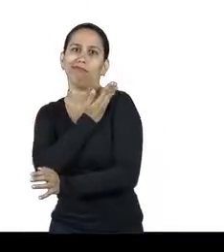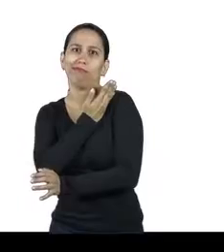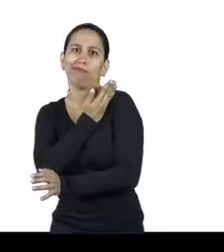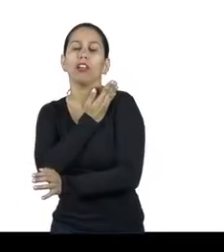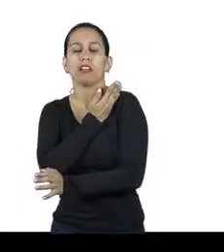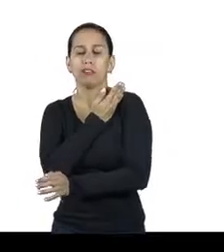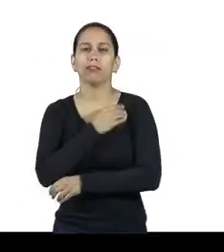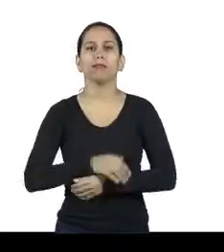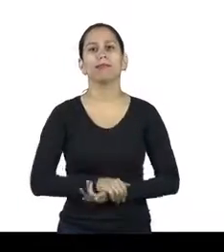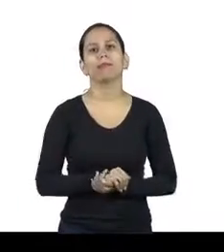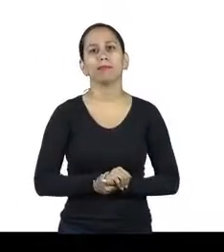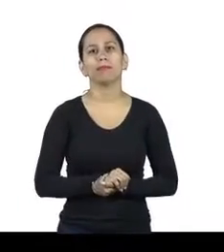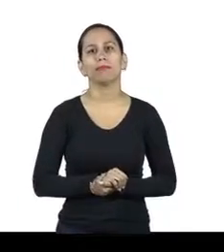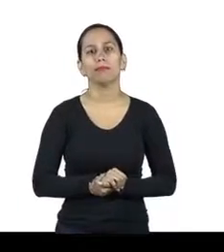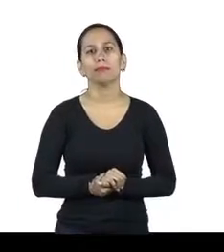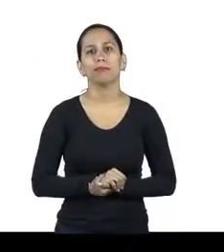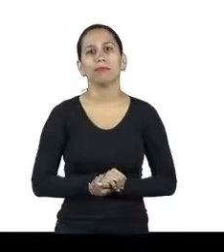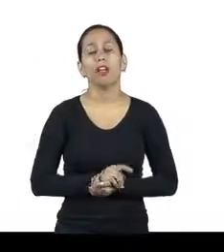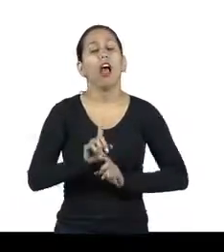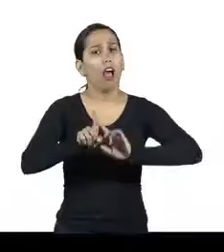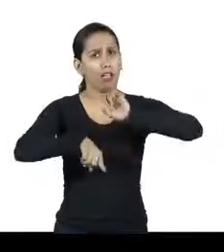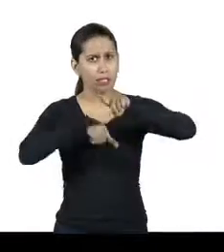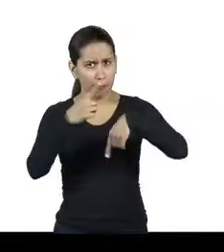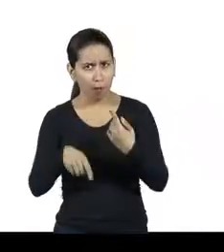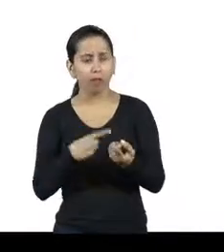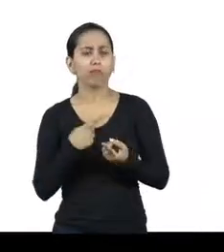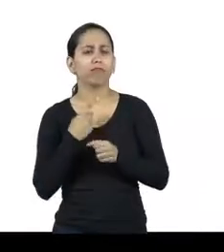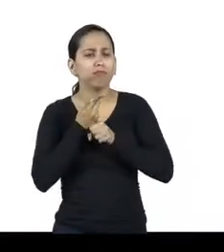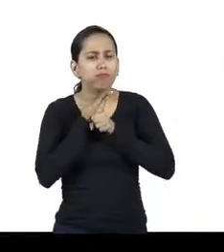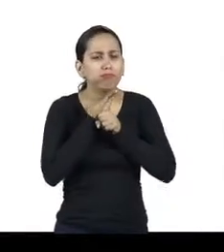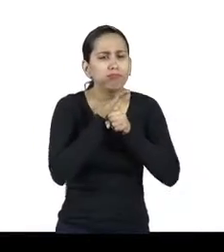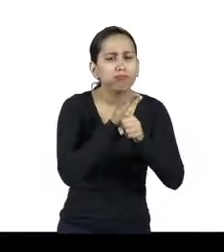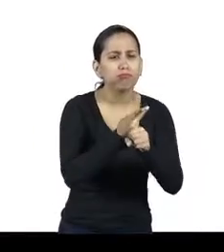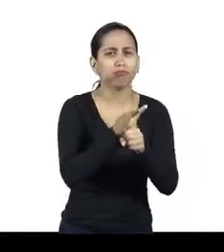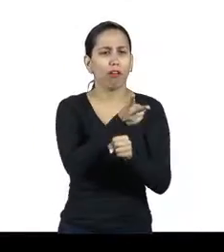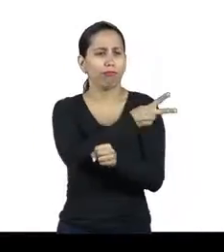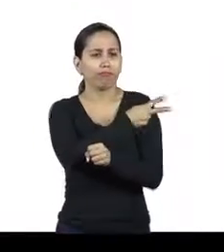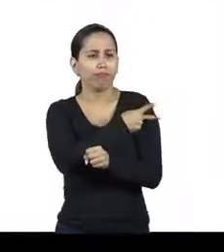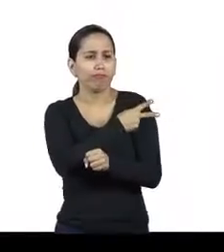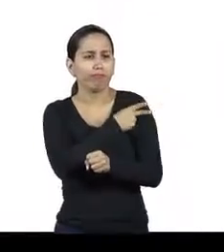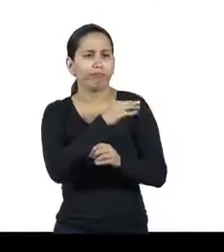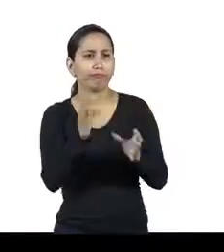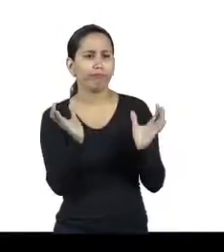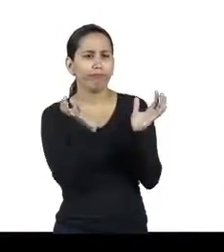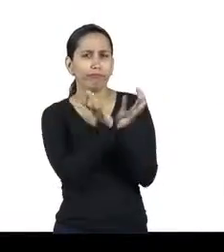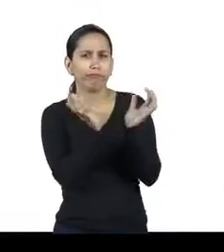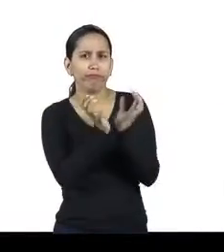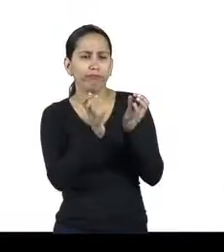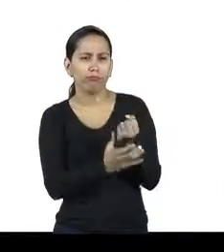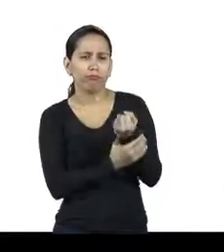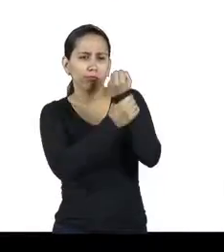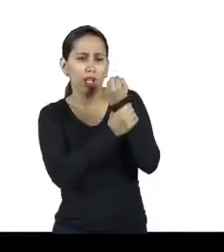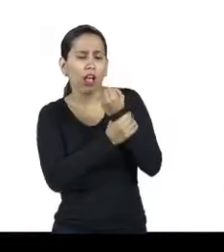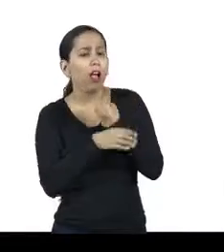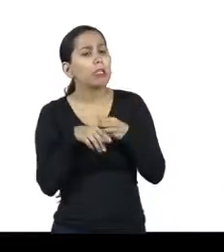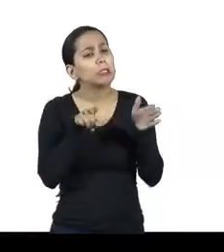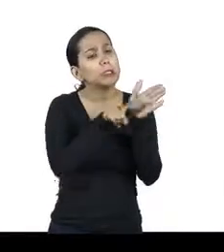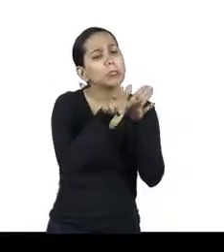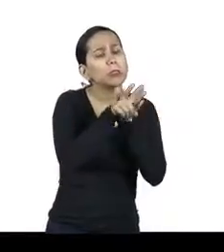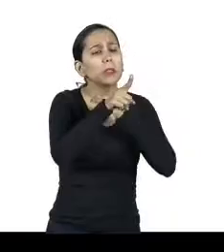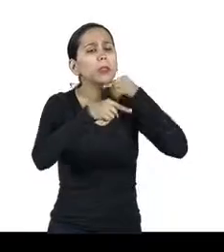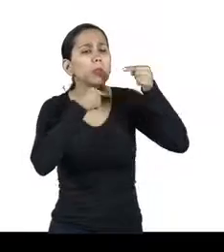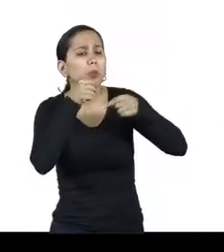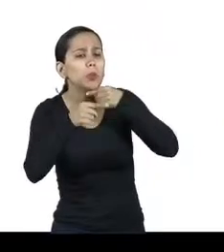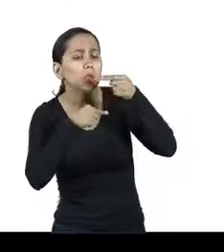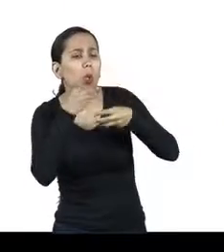padrão. Depois, procure o encarregado do setor para discutir qual seria a forma segura de realizar a ação ou